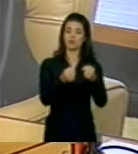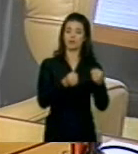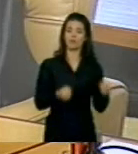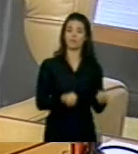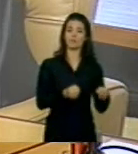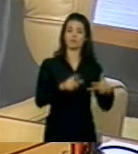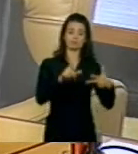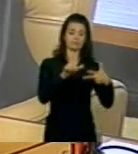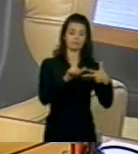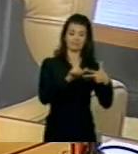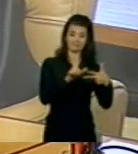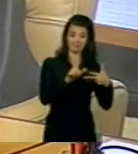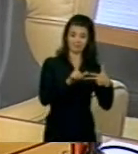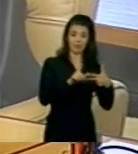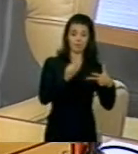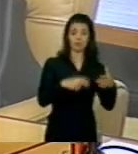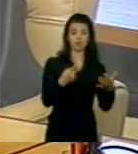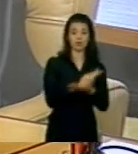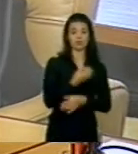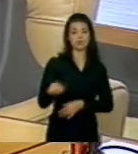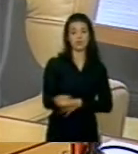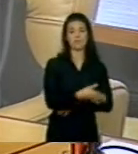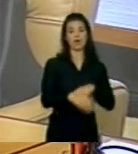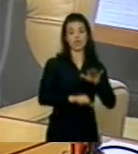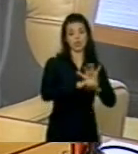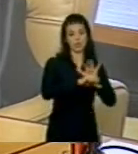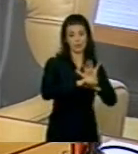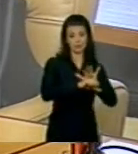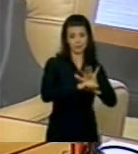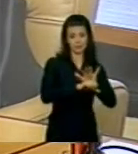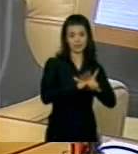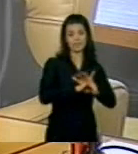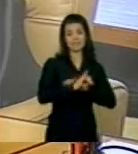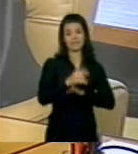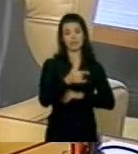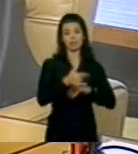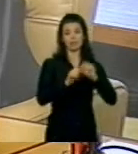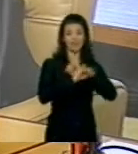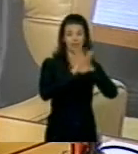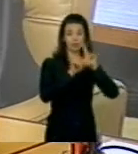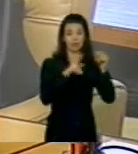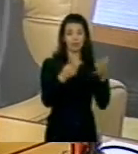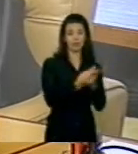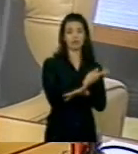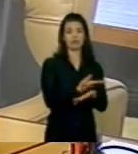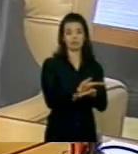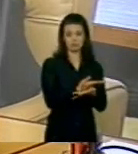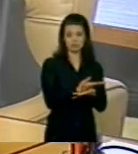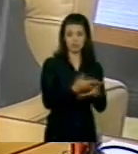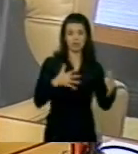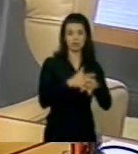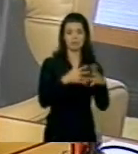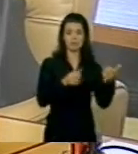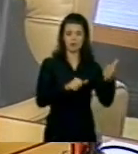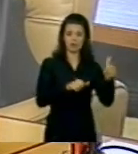nova delinquência, bem como obstar a completa elucidação dos fatos sob investigação. Essa, aliás, é